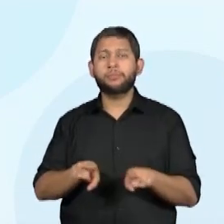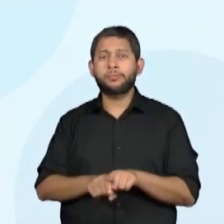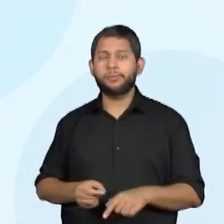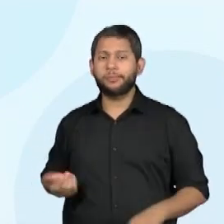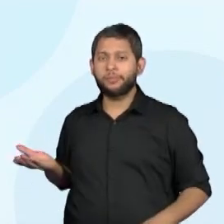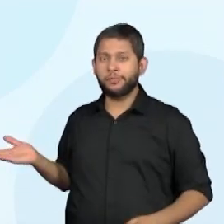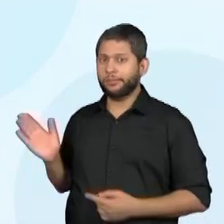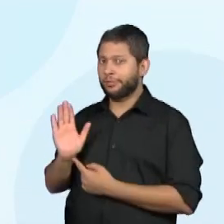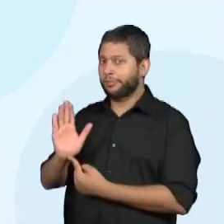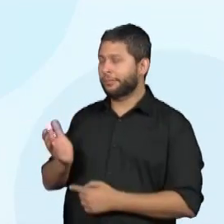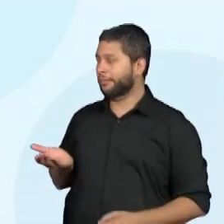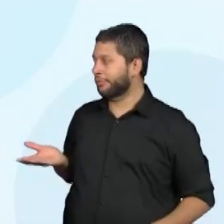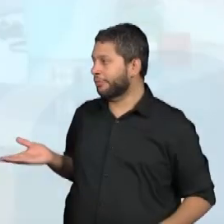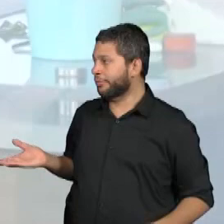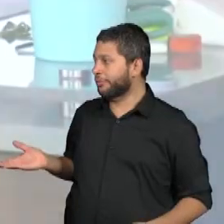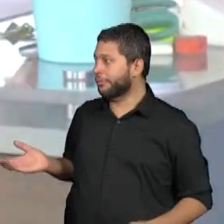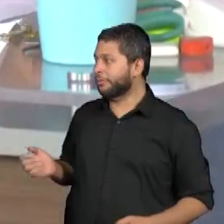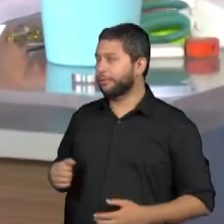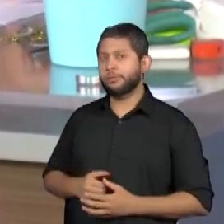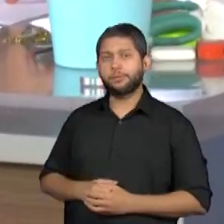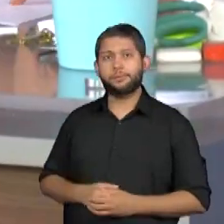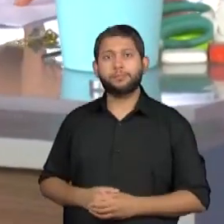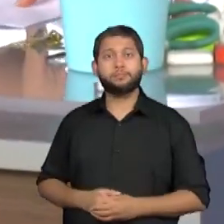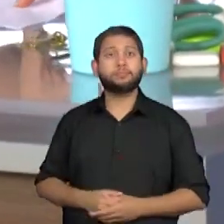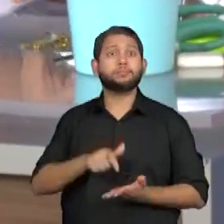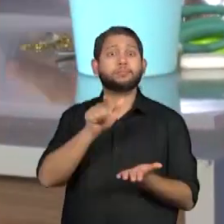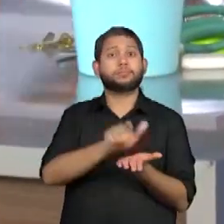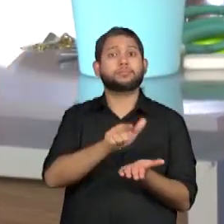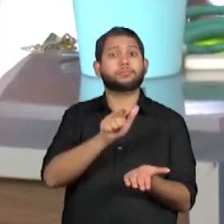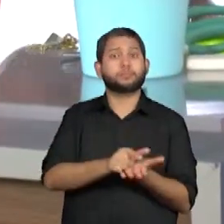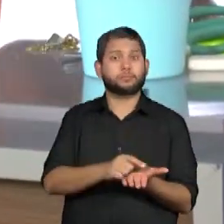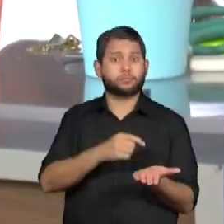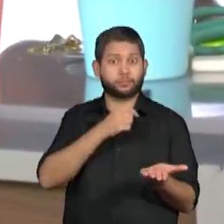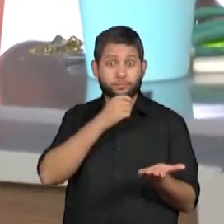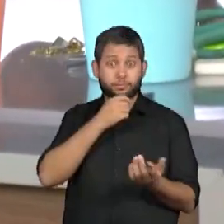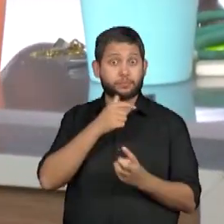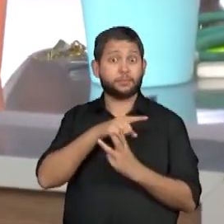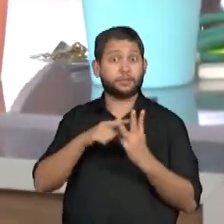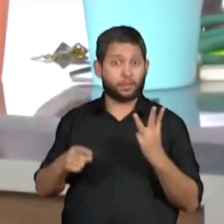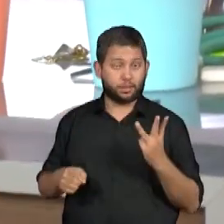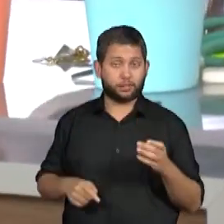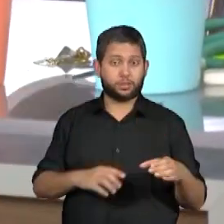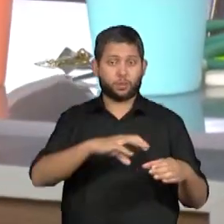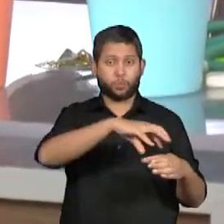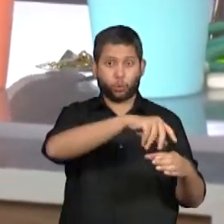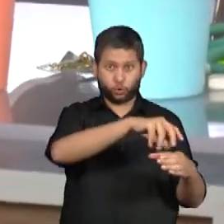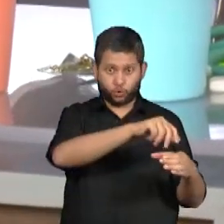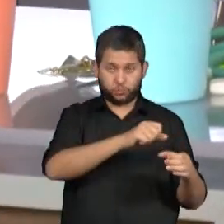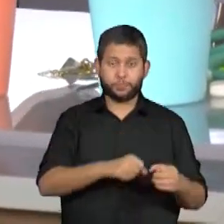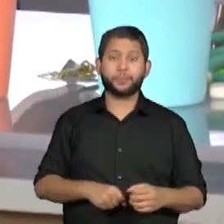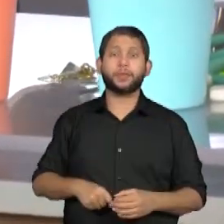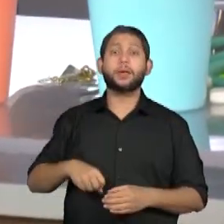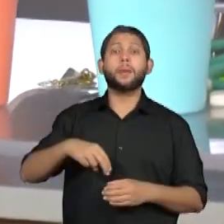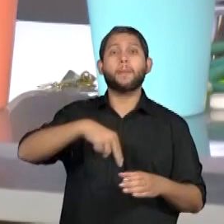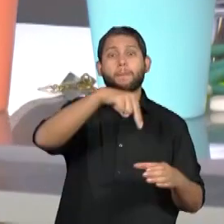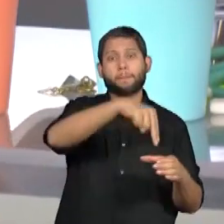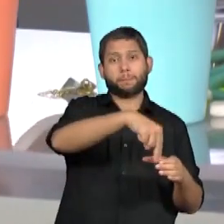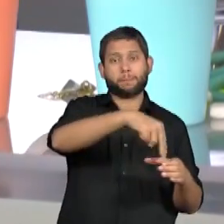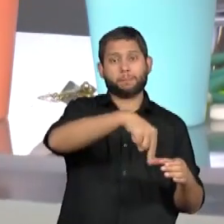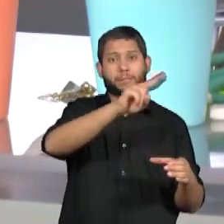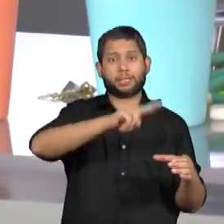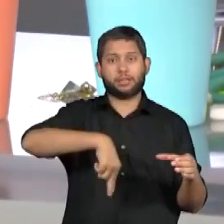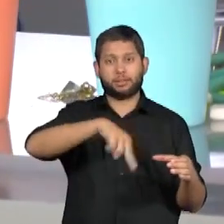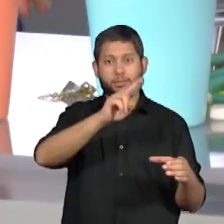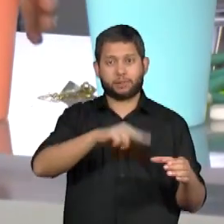que eu trouxe e folha de sulfite, tá bom? Se você não tiver tinta guache,